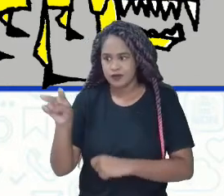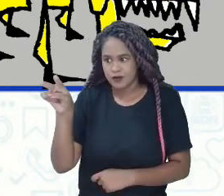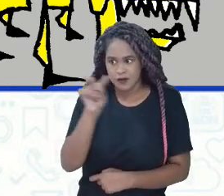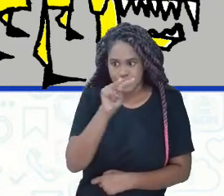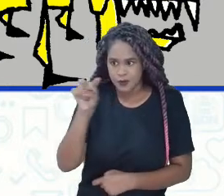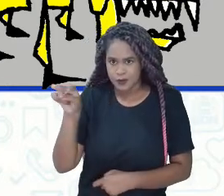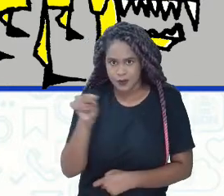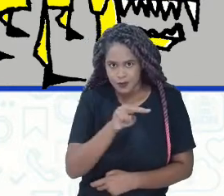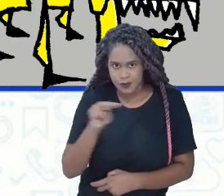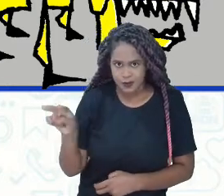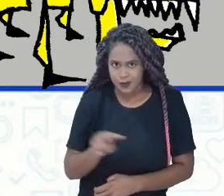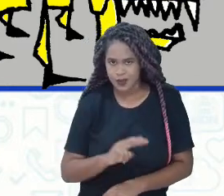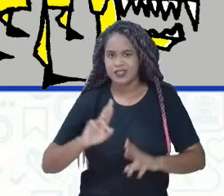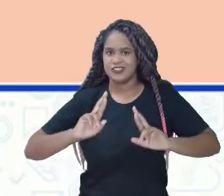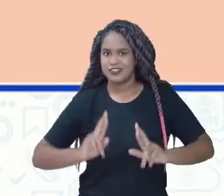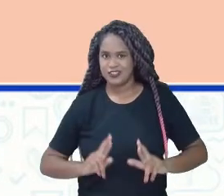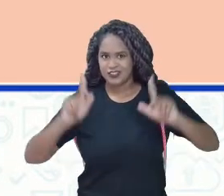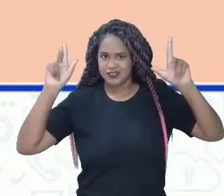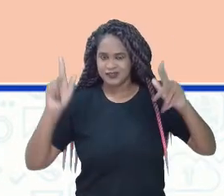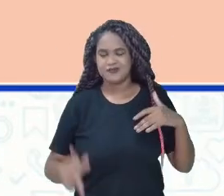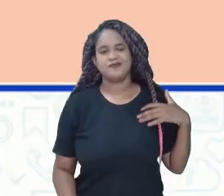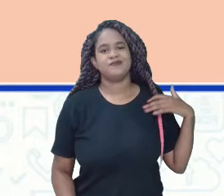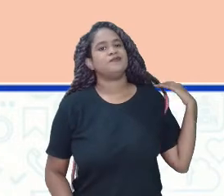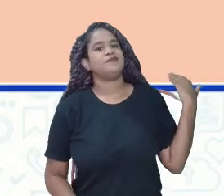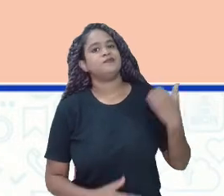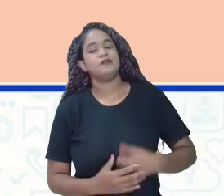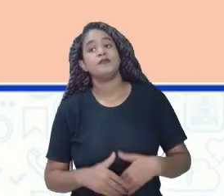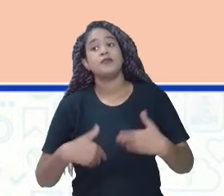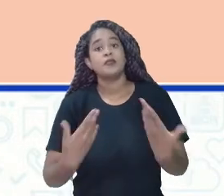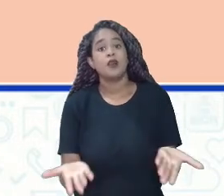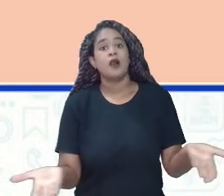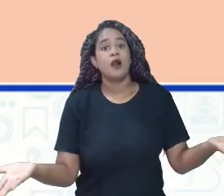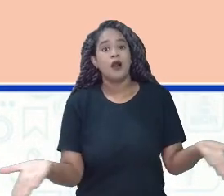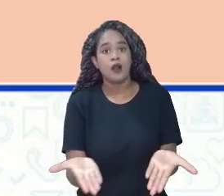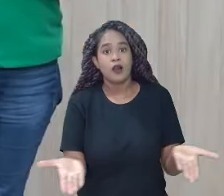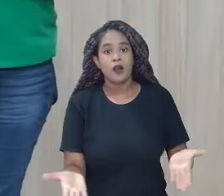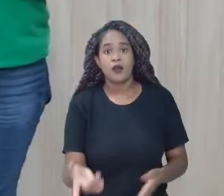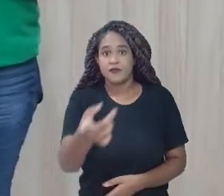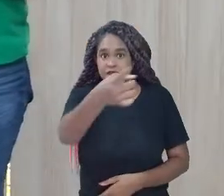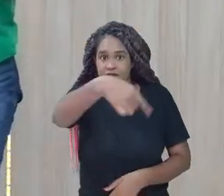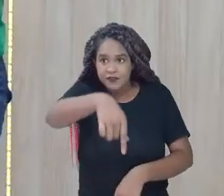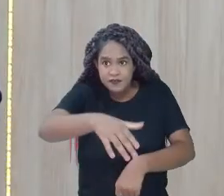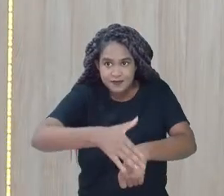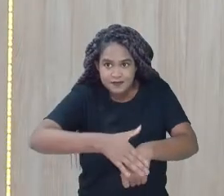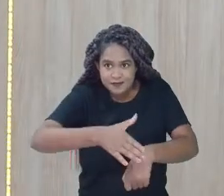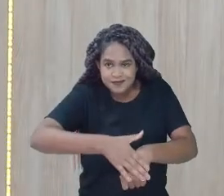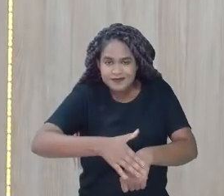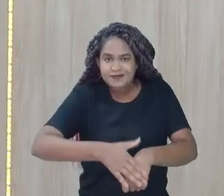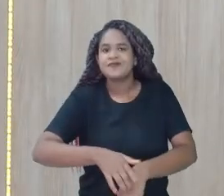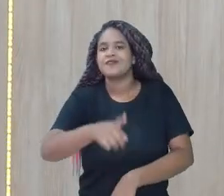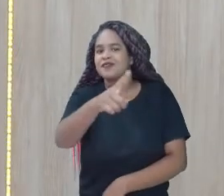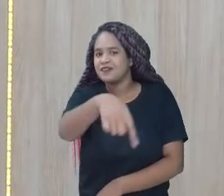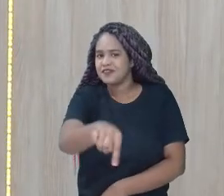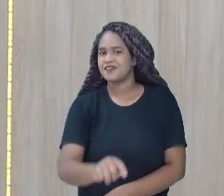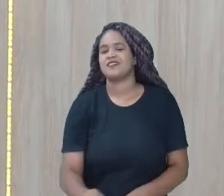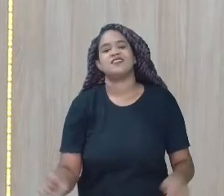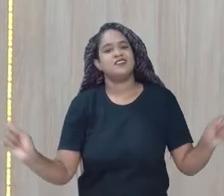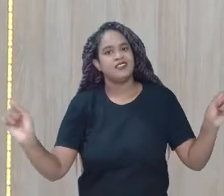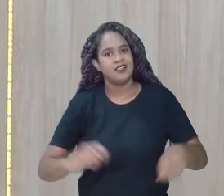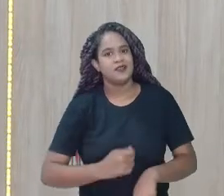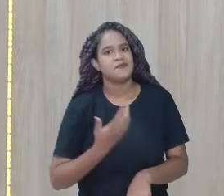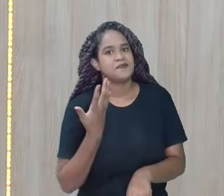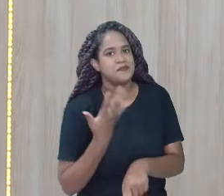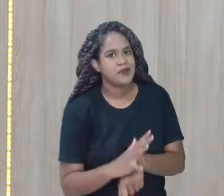esquerda. Bem diferente, né, pessoal? Então, agora vocês podem colocar em